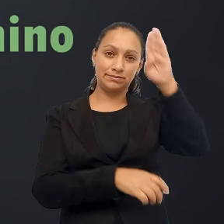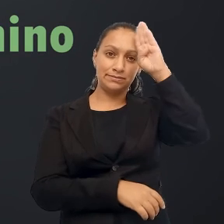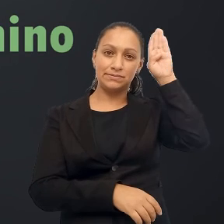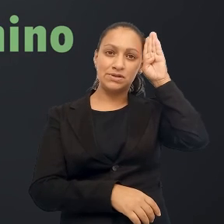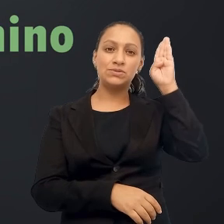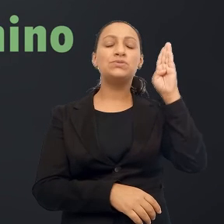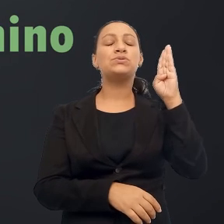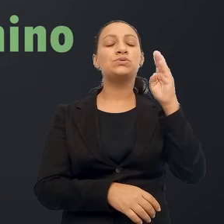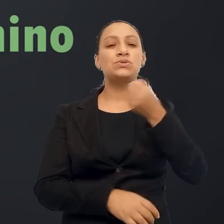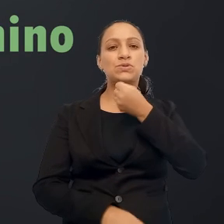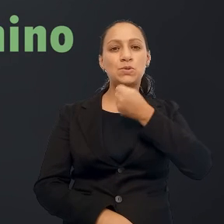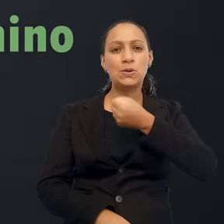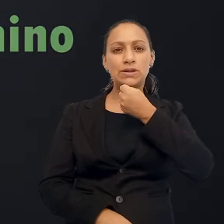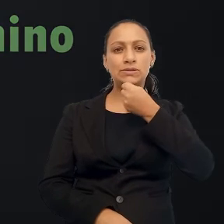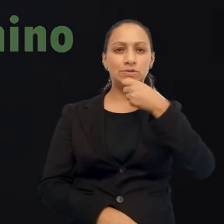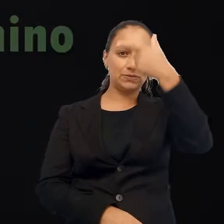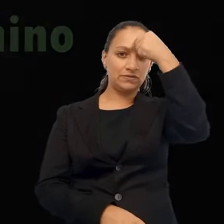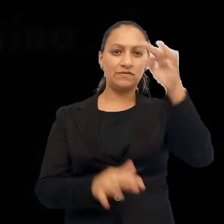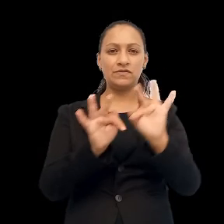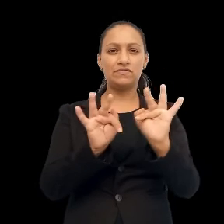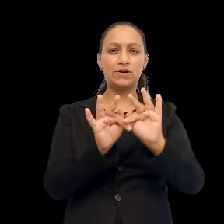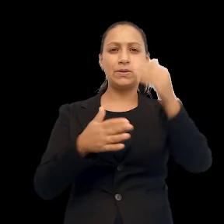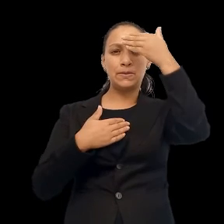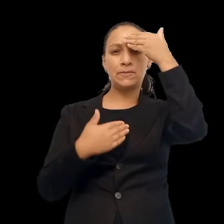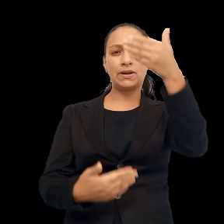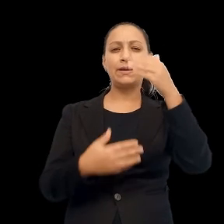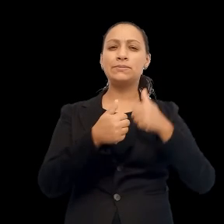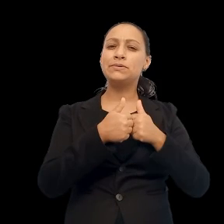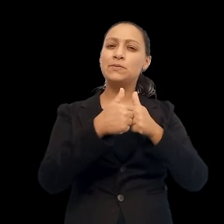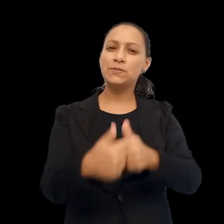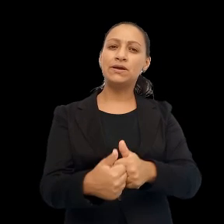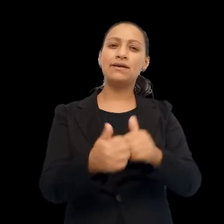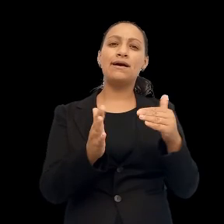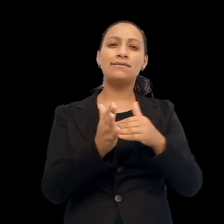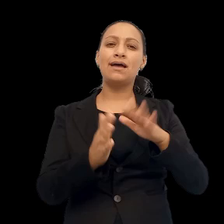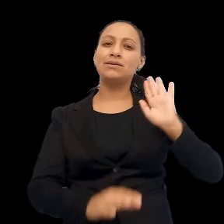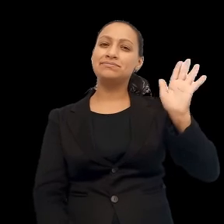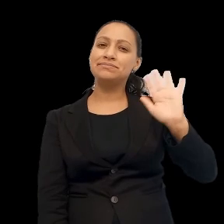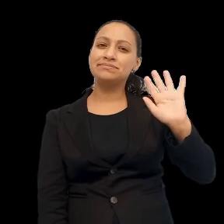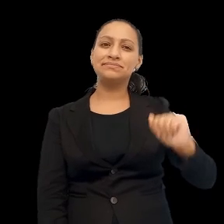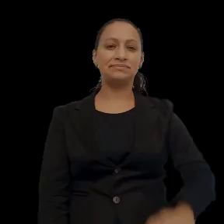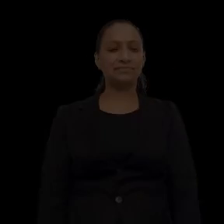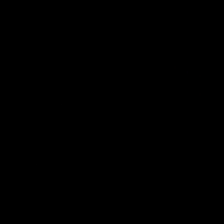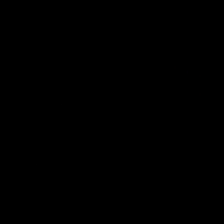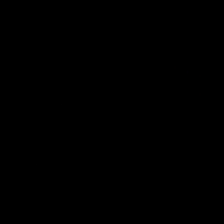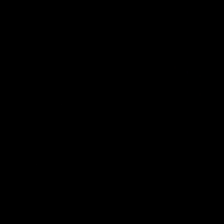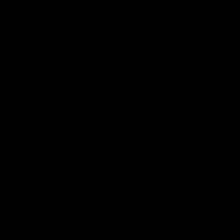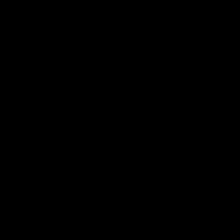Universidade Fevale. Muito obrigado pela sua companhia e até mais.